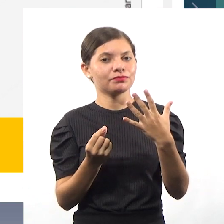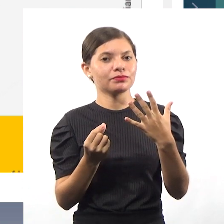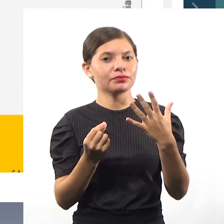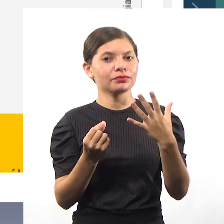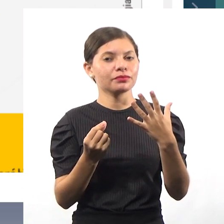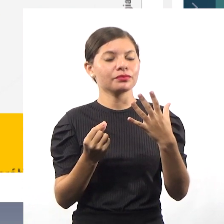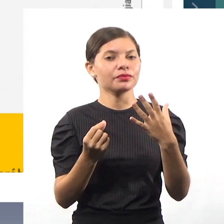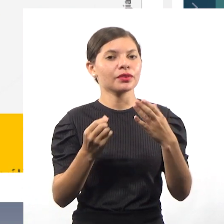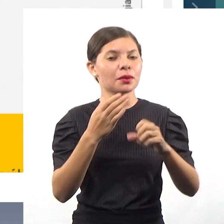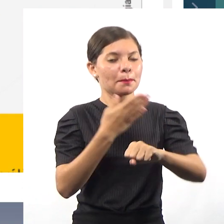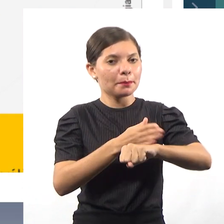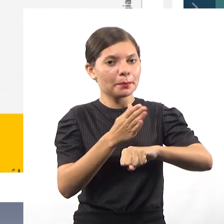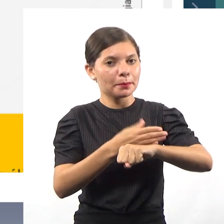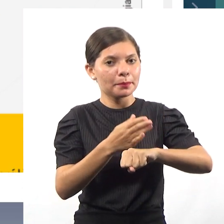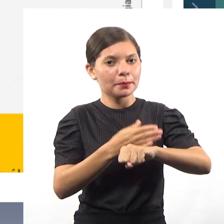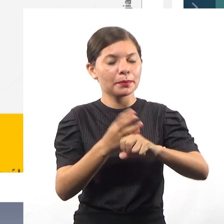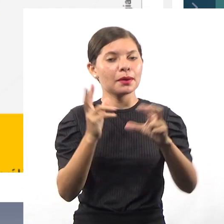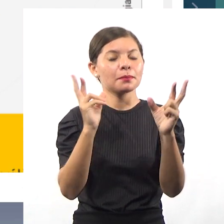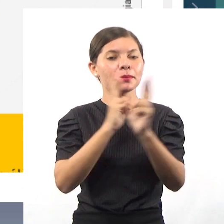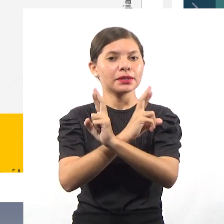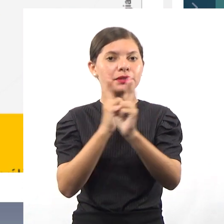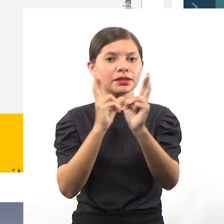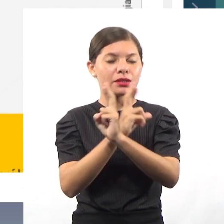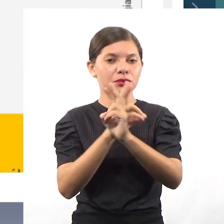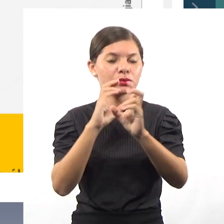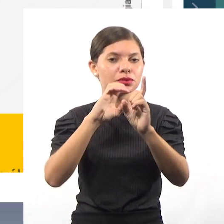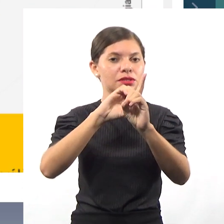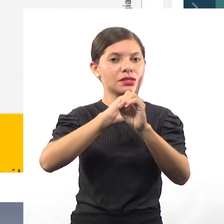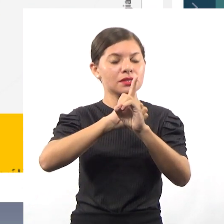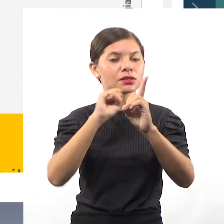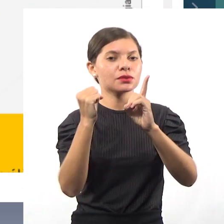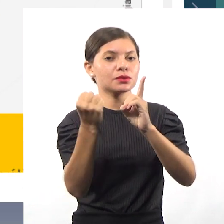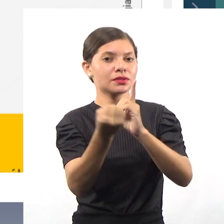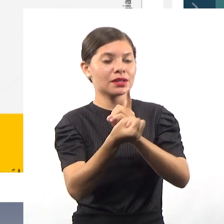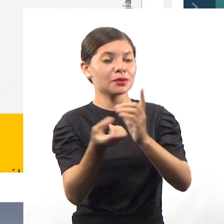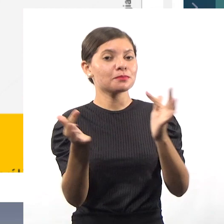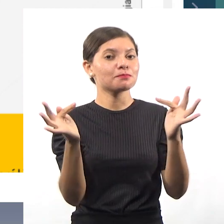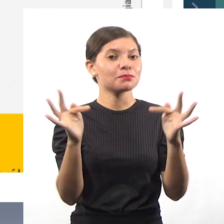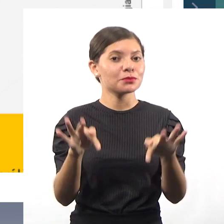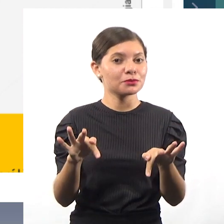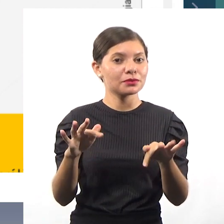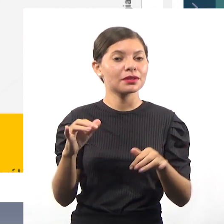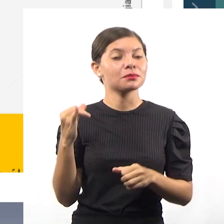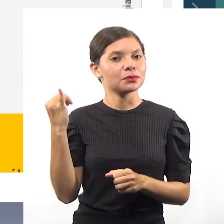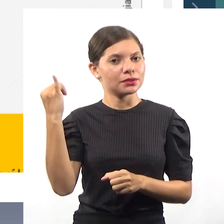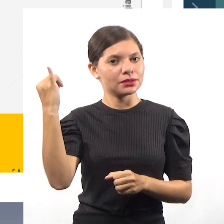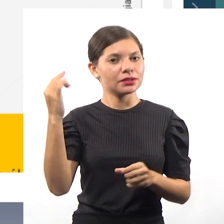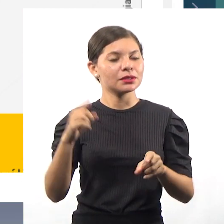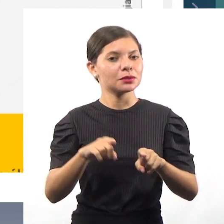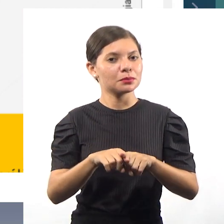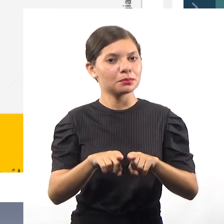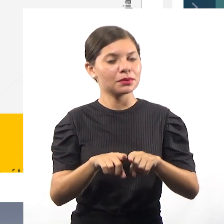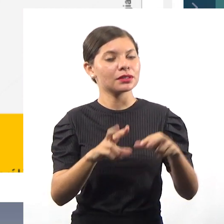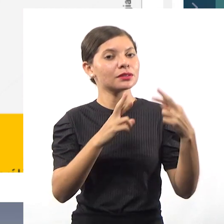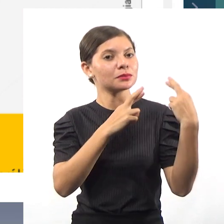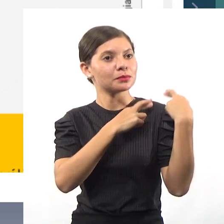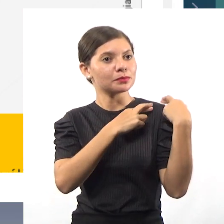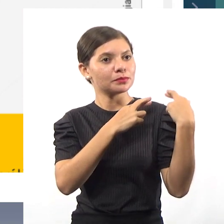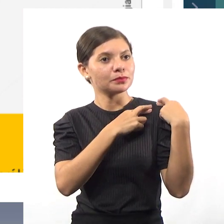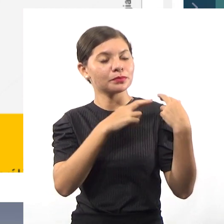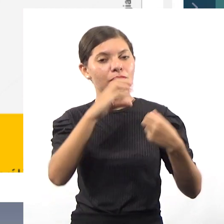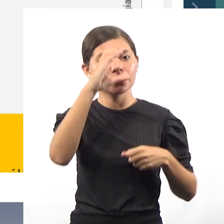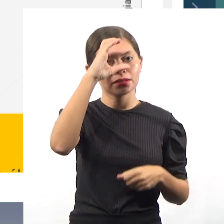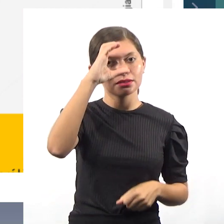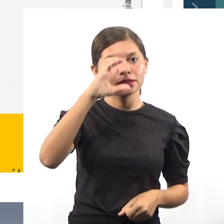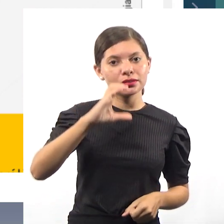ou enquanto prática para as relações sociais. E, por fim, mas não menos importante, a responsabilidade e a